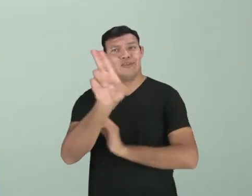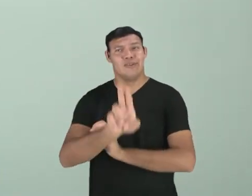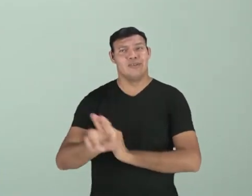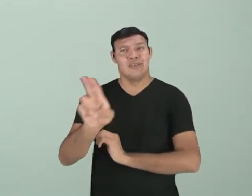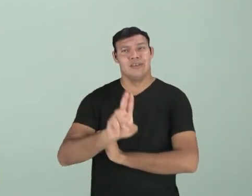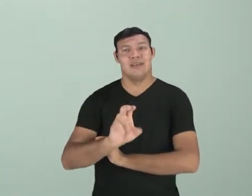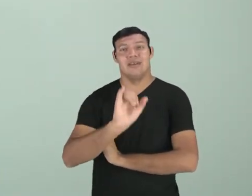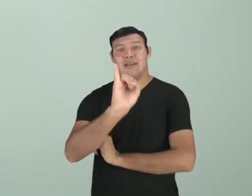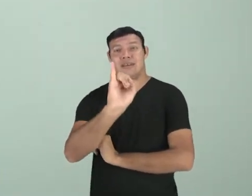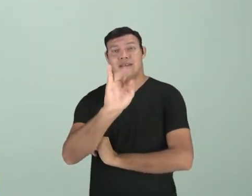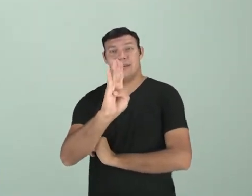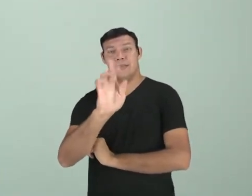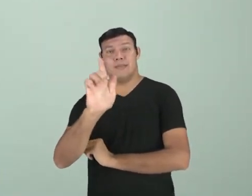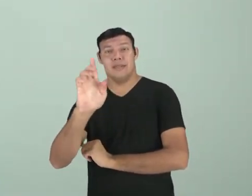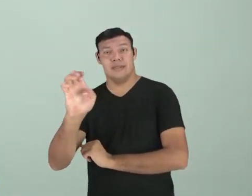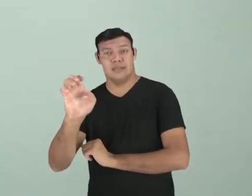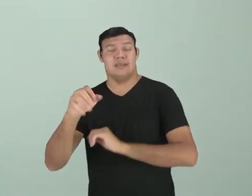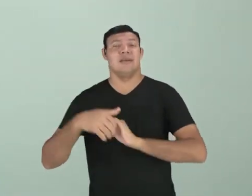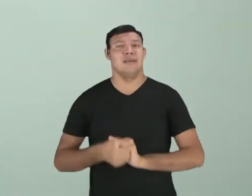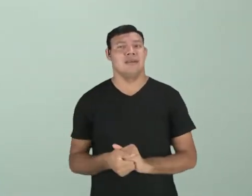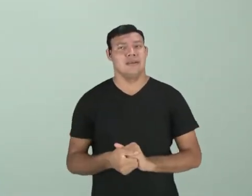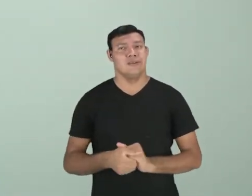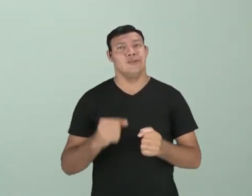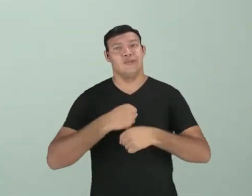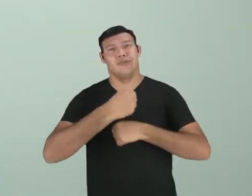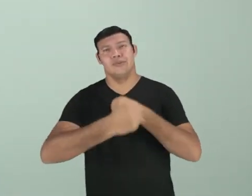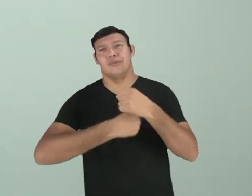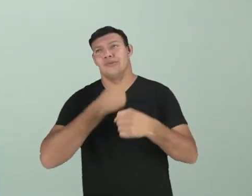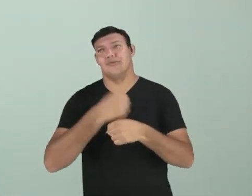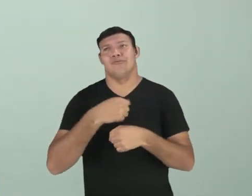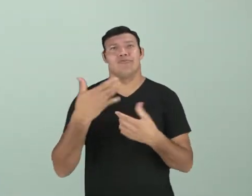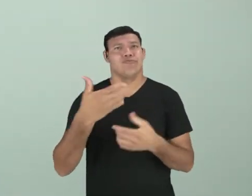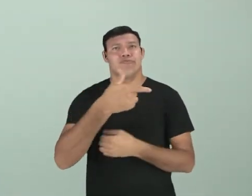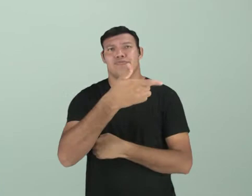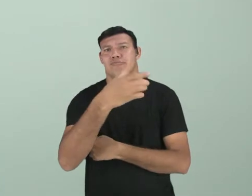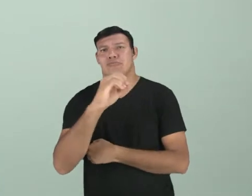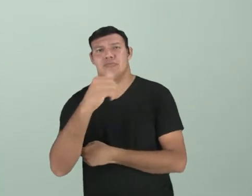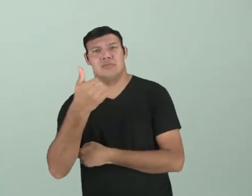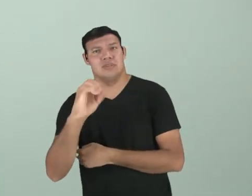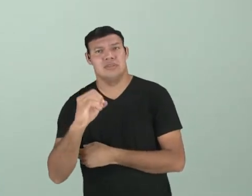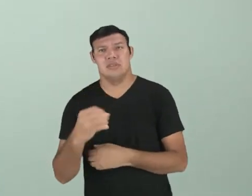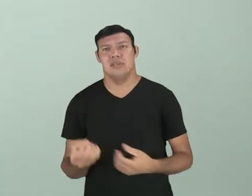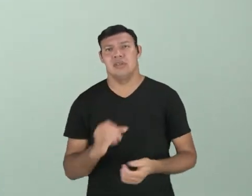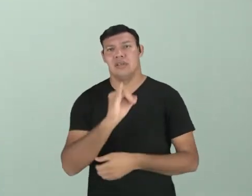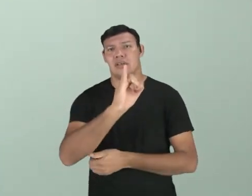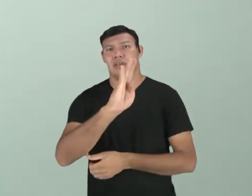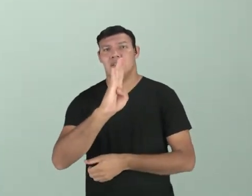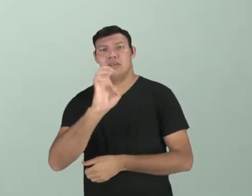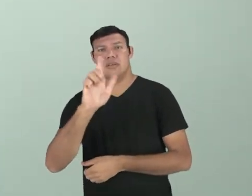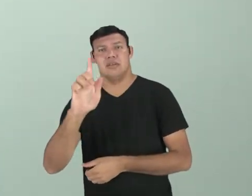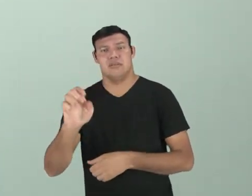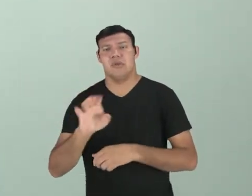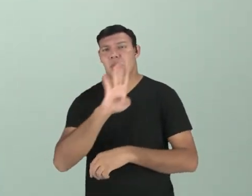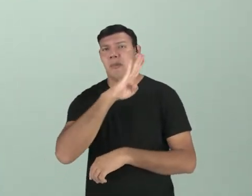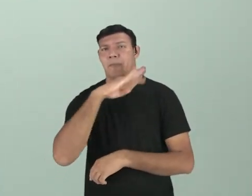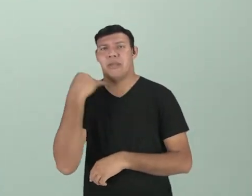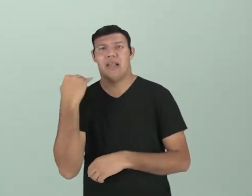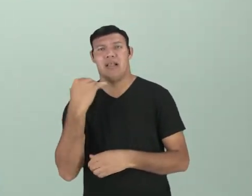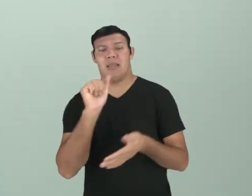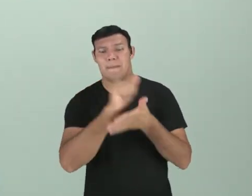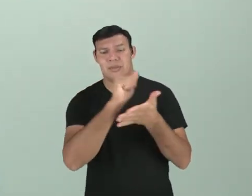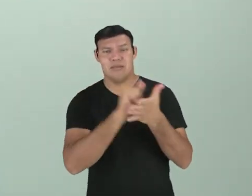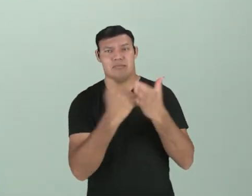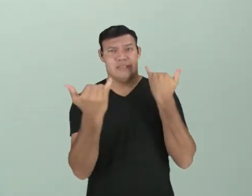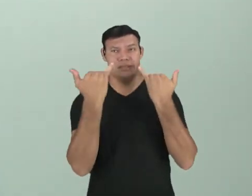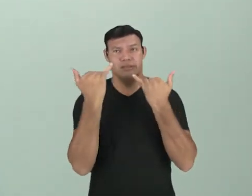o IBGE. No ano tal, o IBGE diz que tantas pessoas morreram, aí você quer